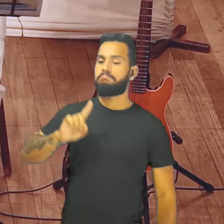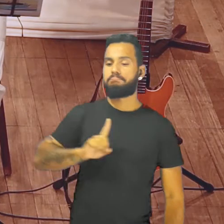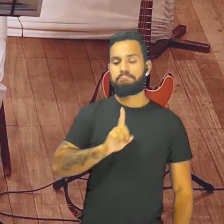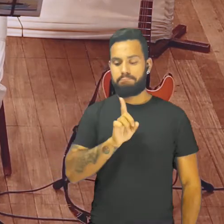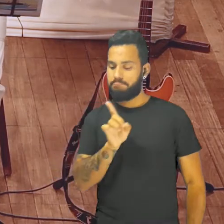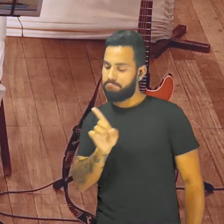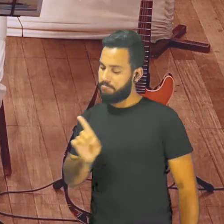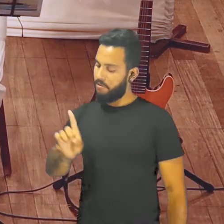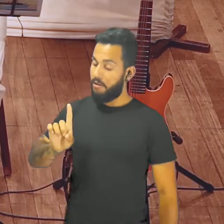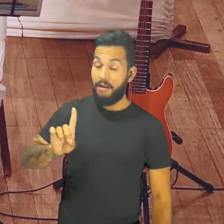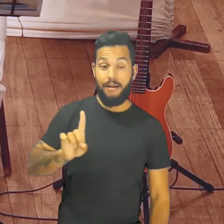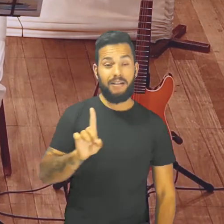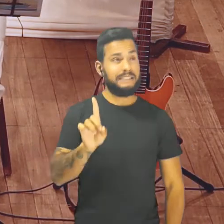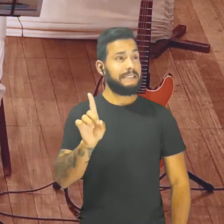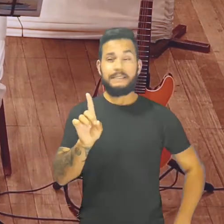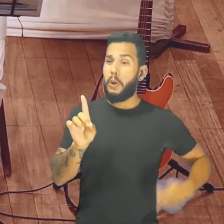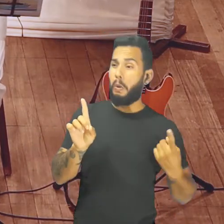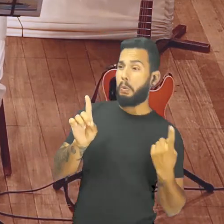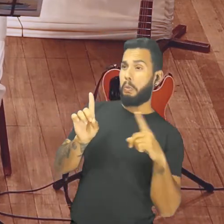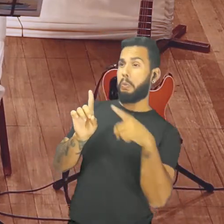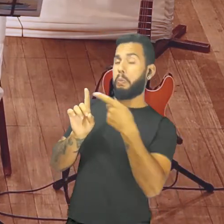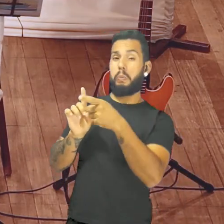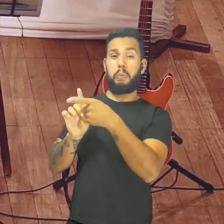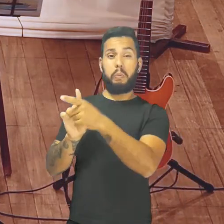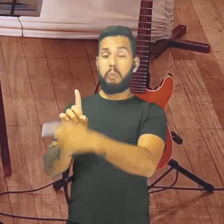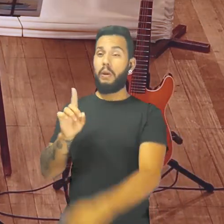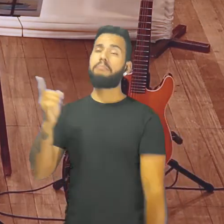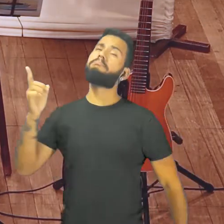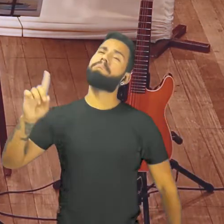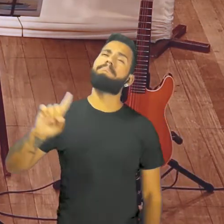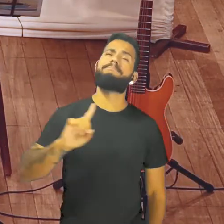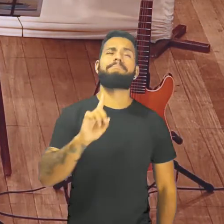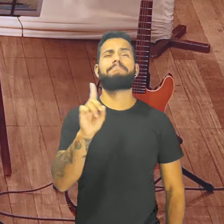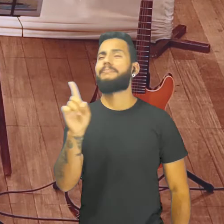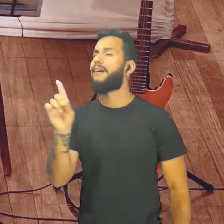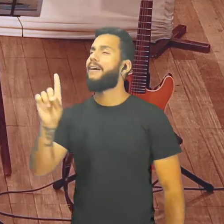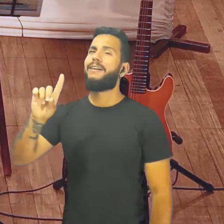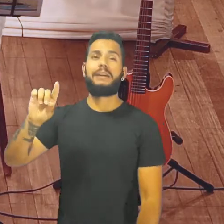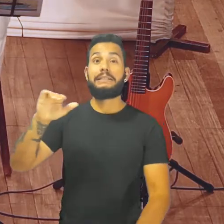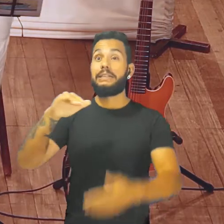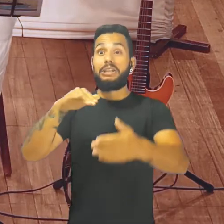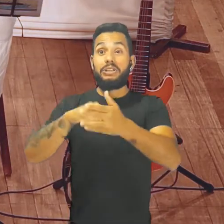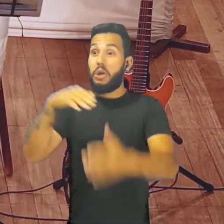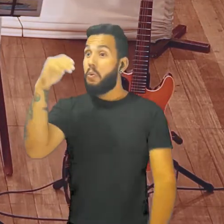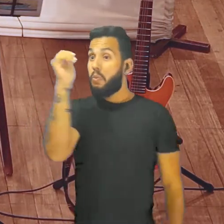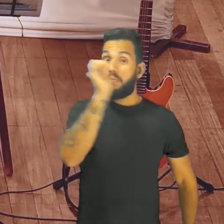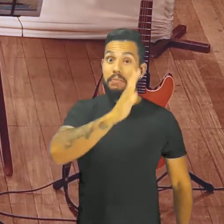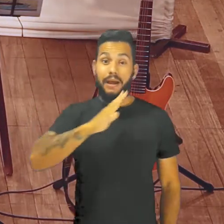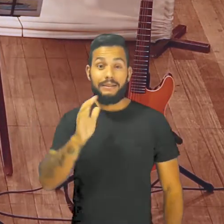um distante lugar. Vim parar no Brasil, atravesso o sertão.